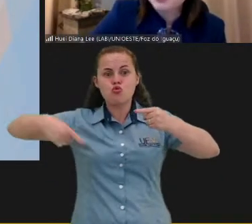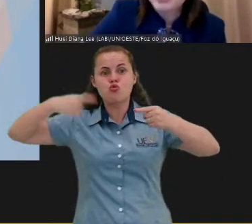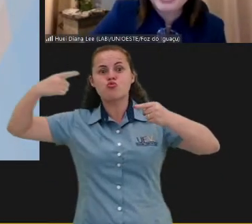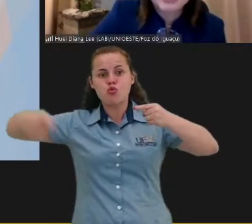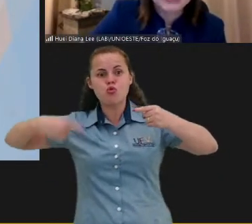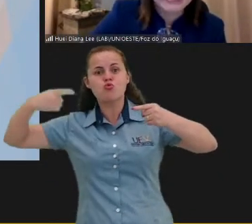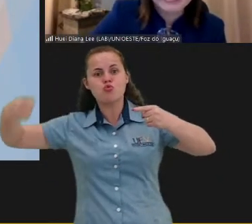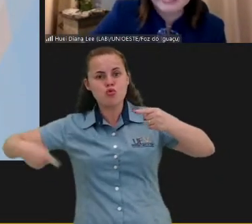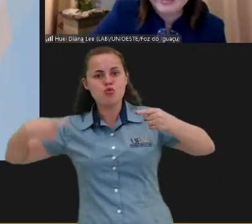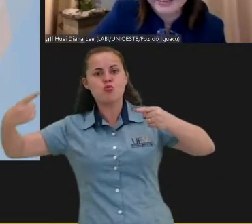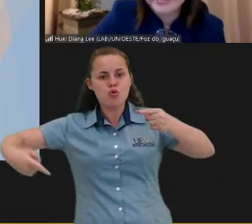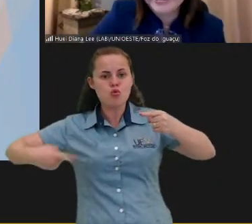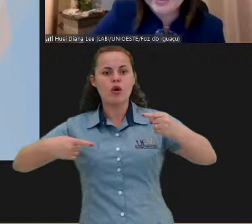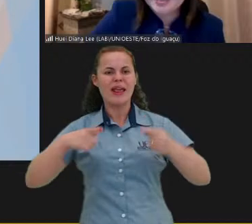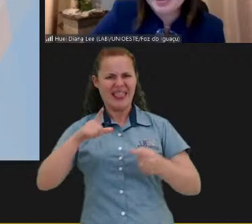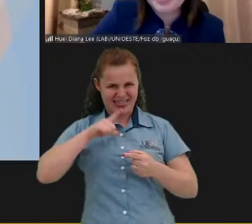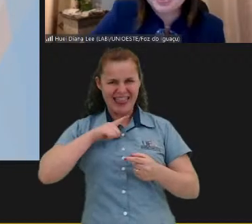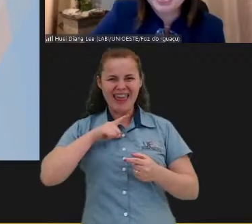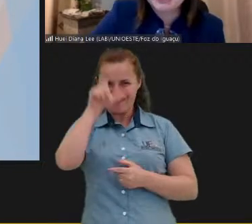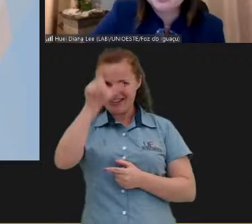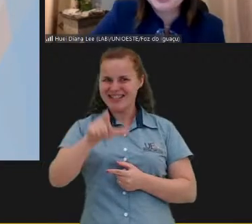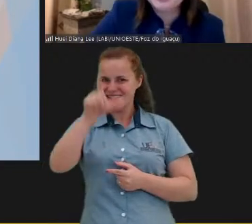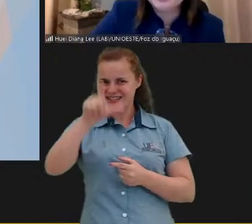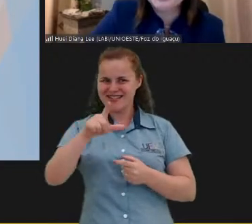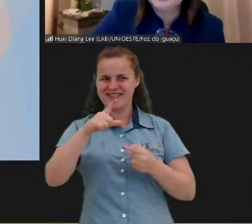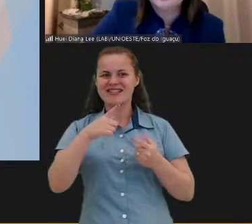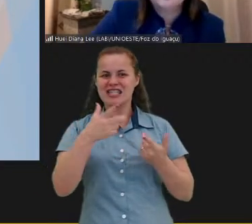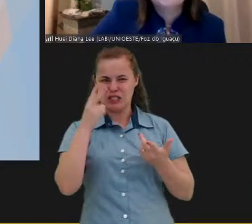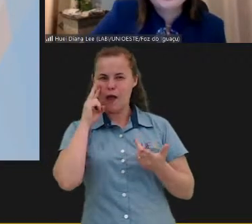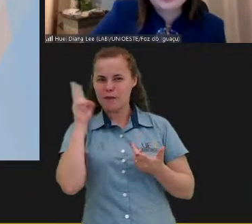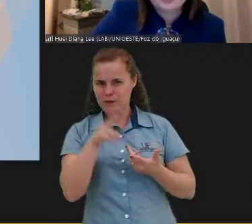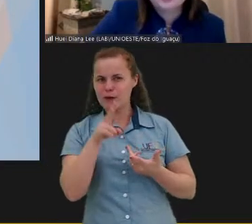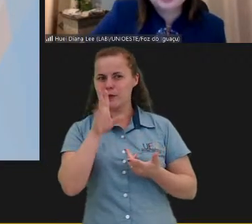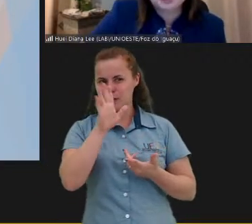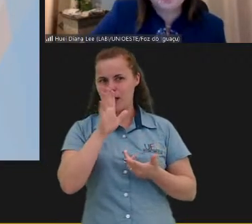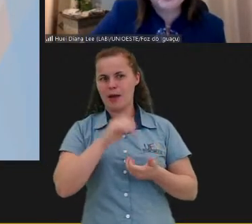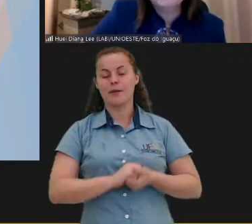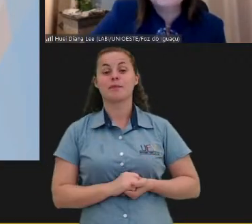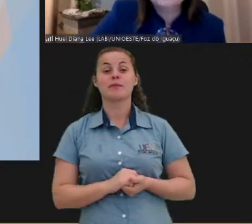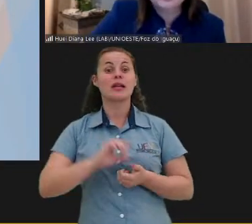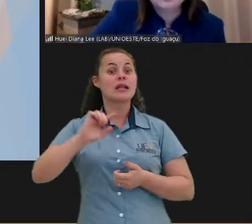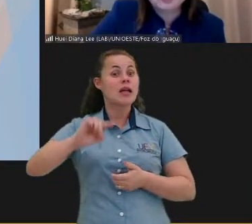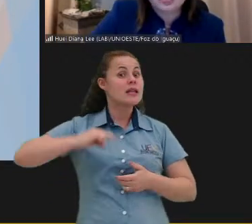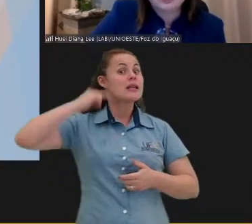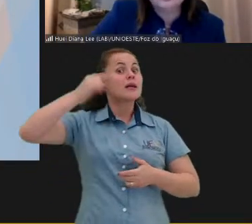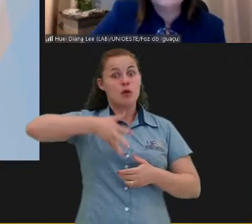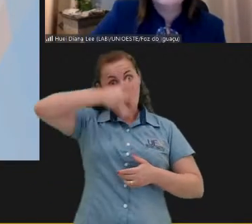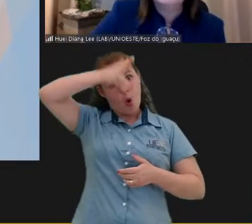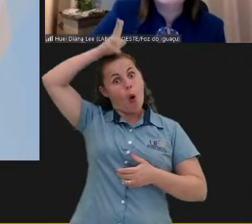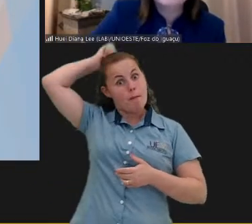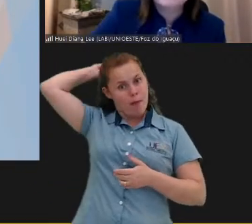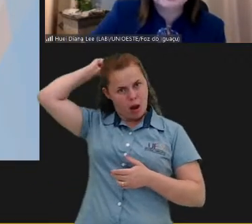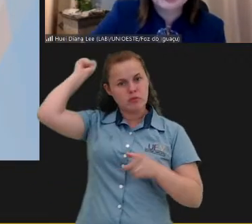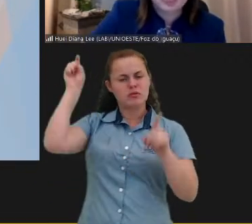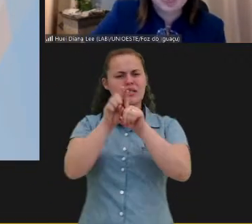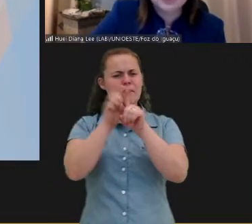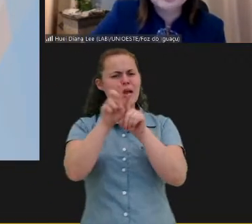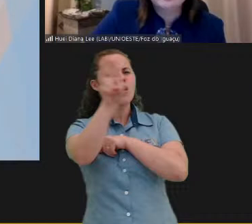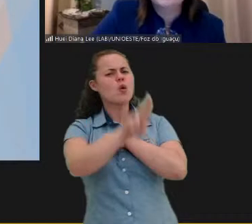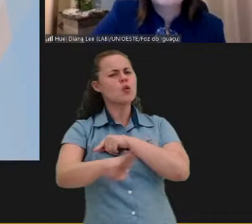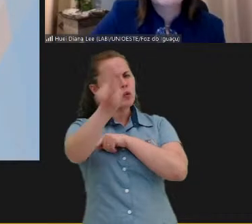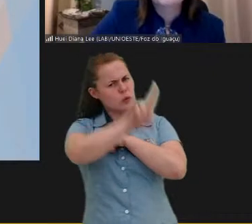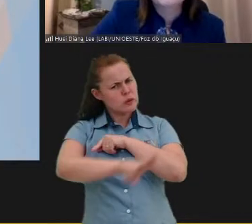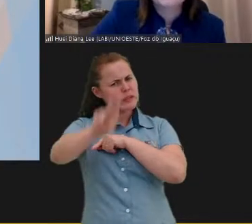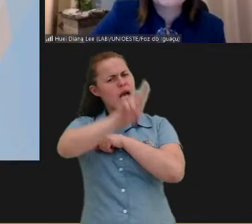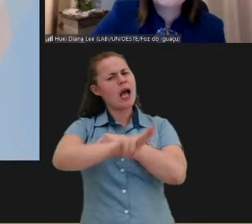Tem o pessoal de agrícola aqui, né? Então eles talvez já tenham visto isso. Mais tarde, os romanos também usaram esse princípio da